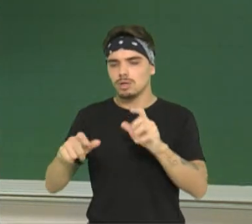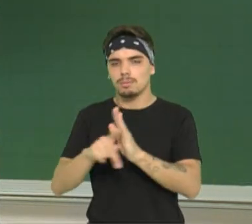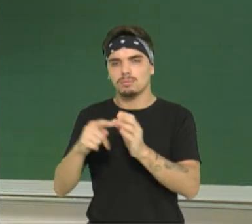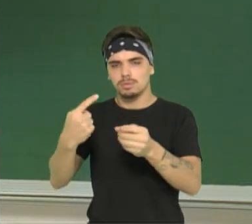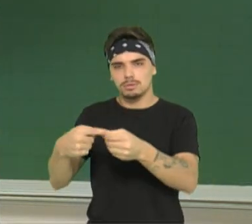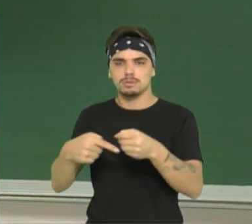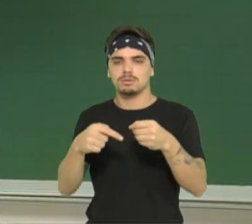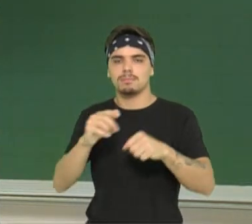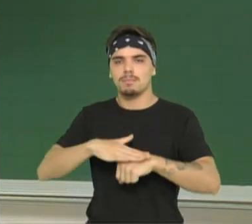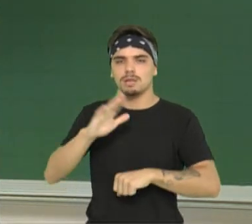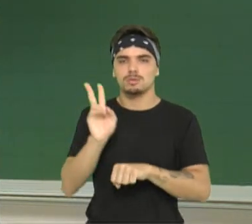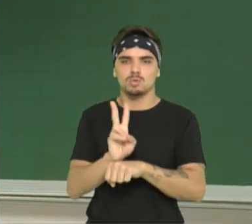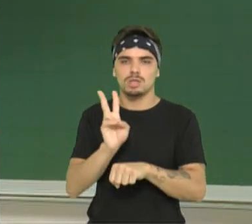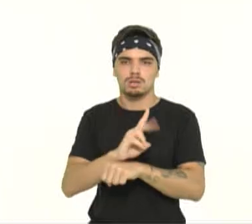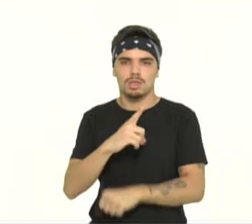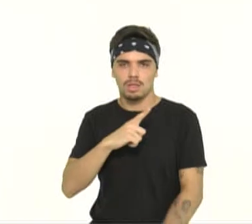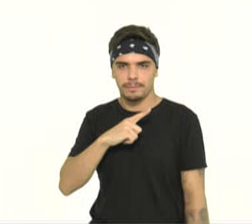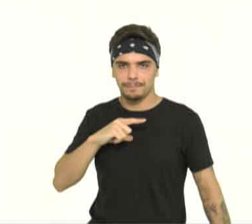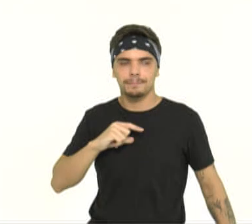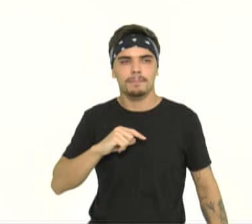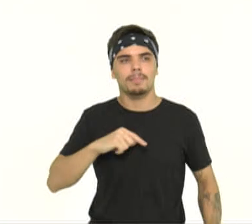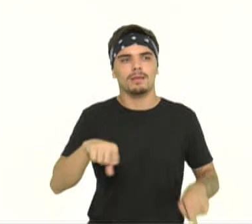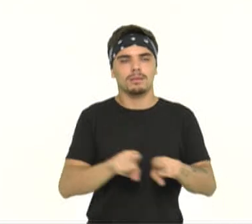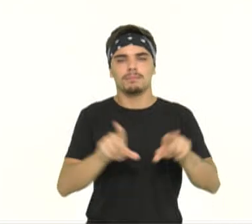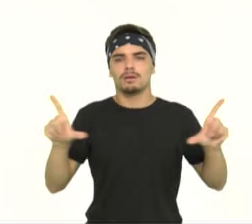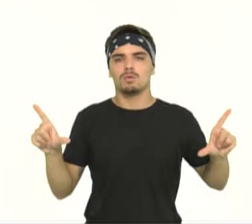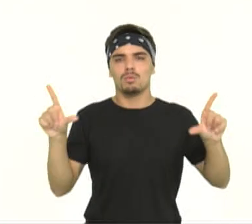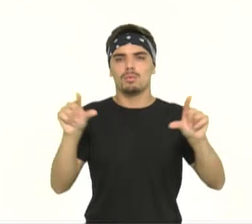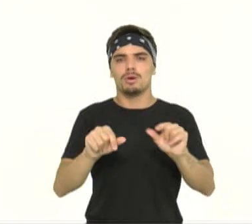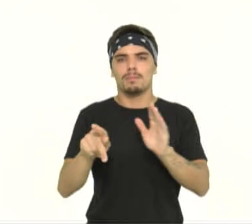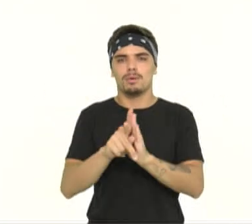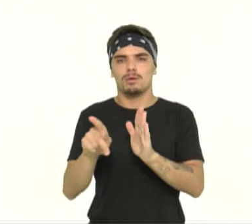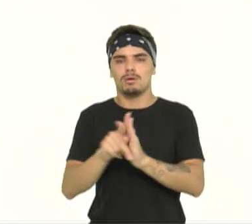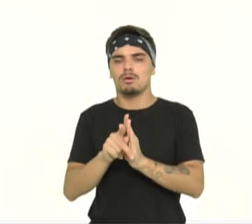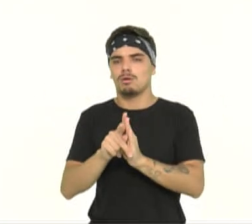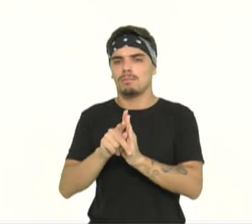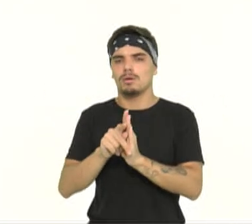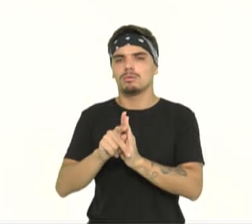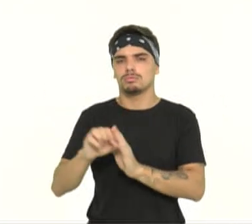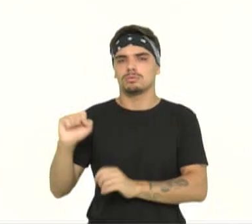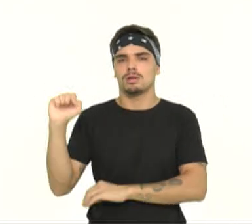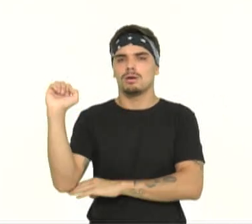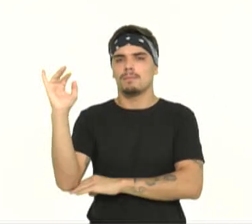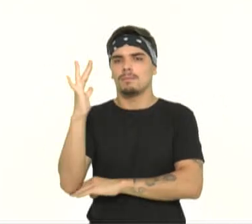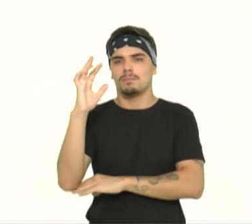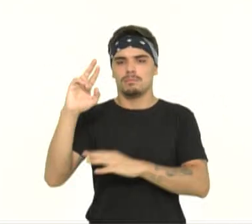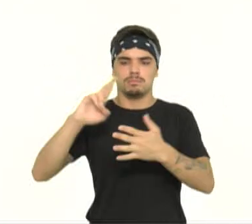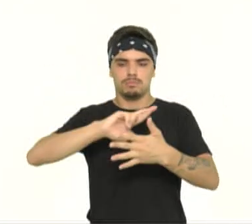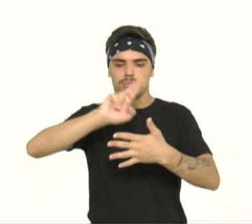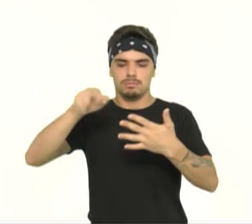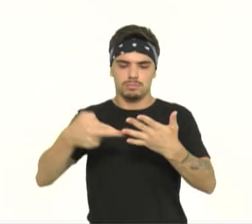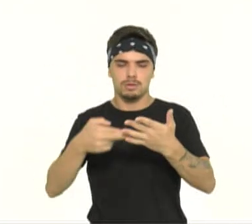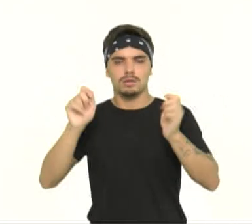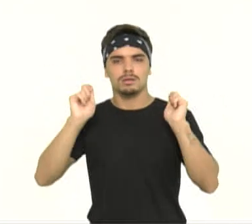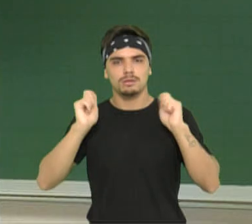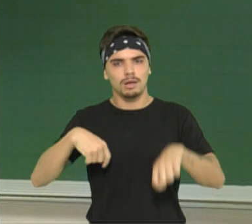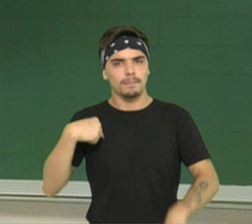mais cuidado. Redução do uso de recursos naturais. E isso serve inclusive para